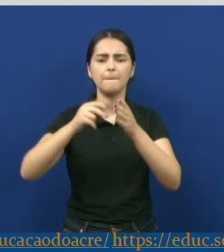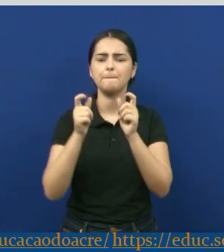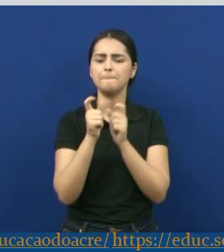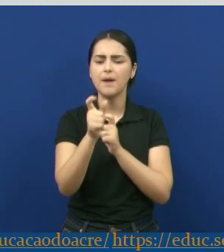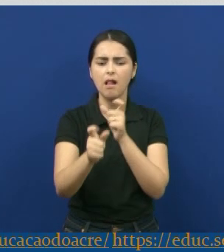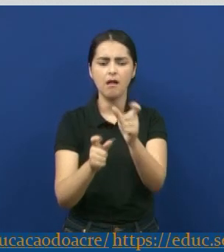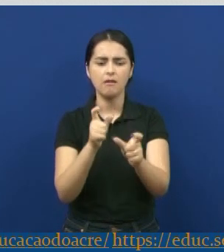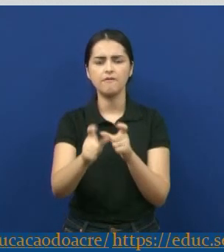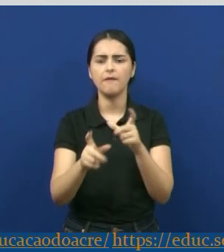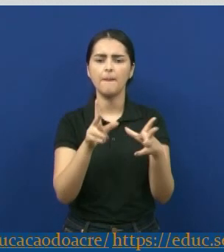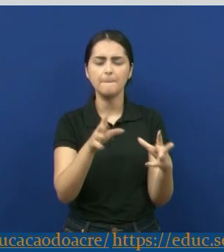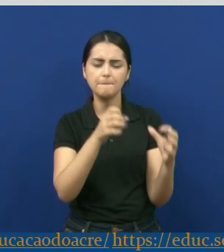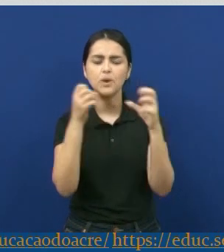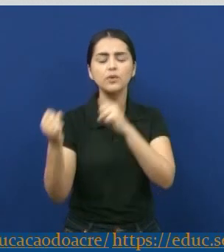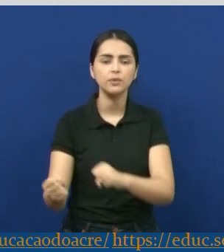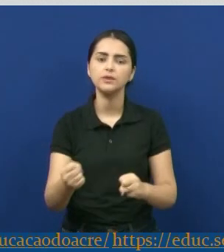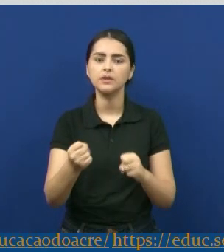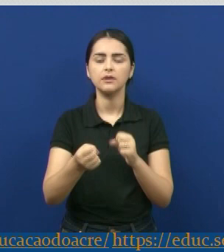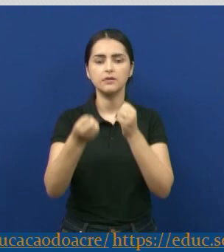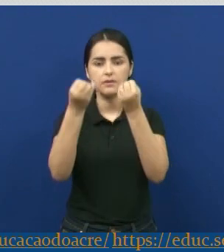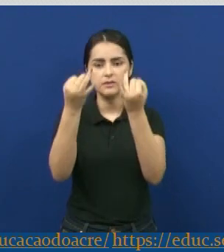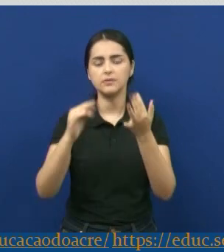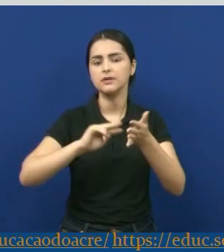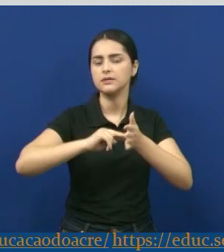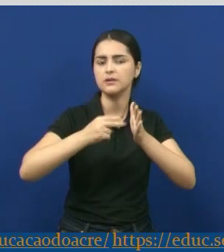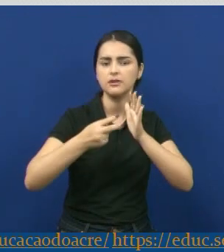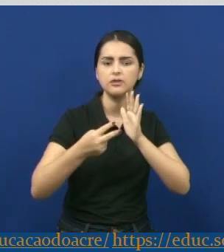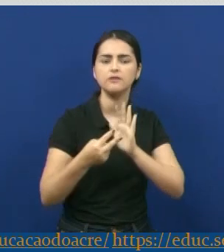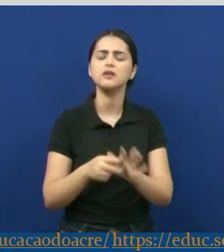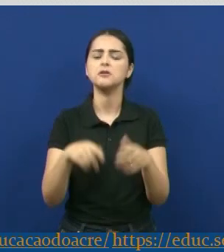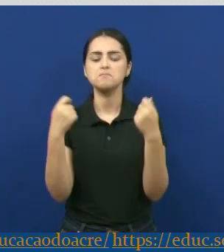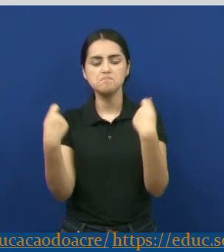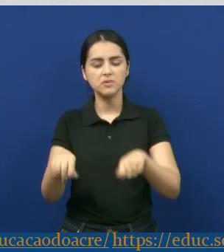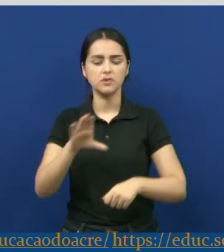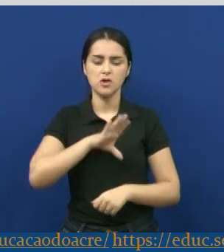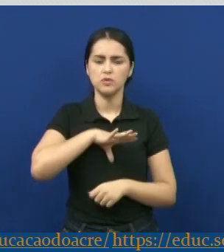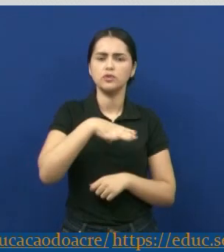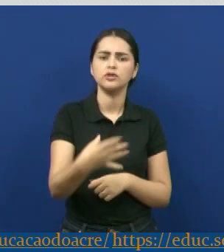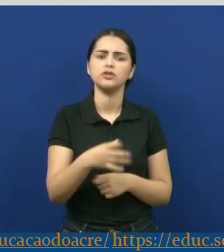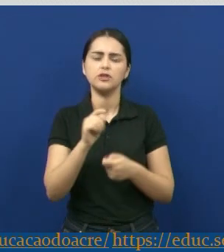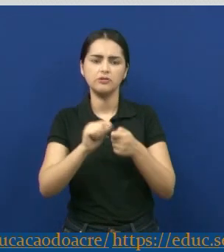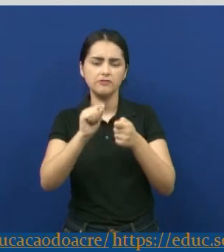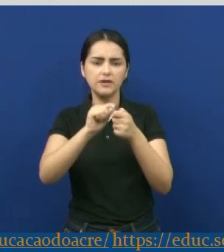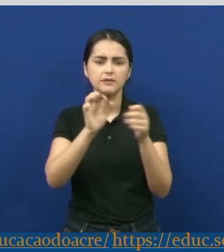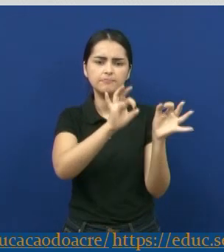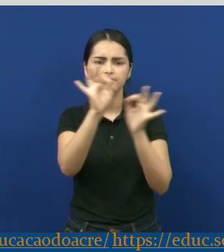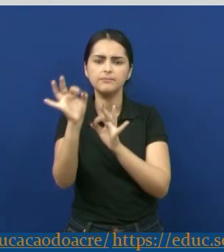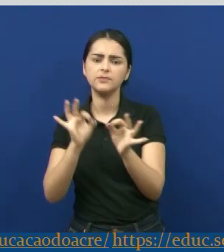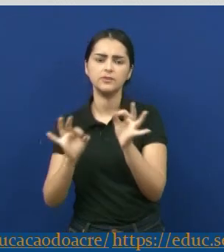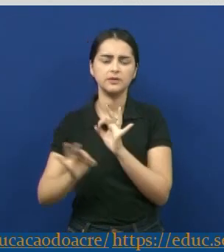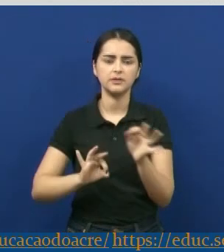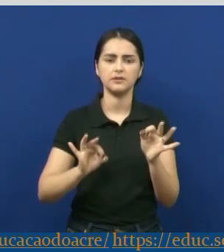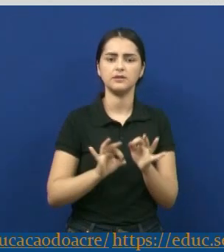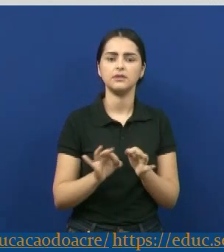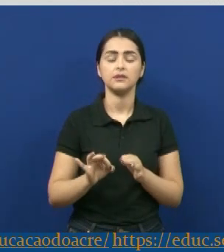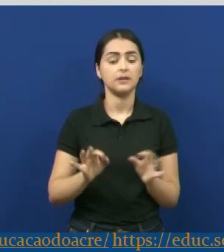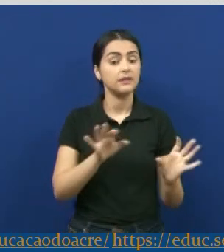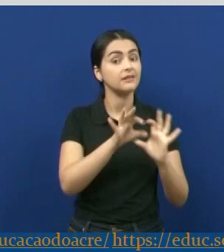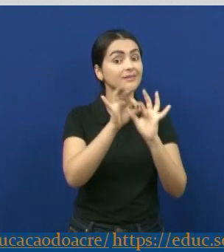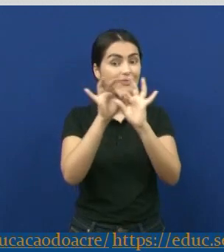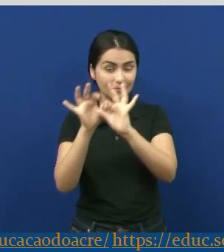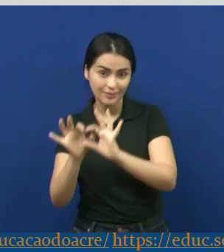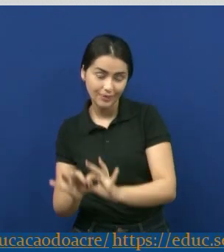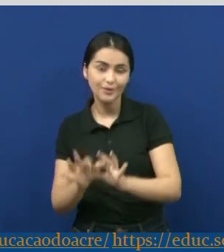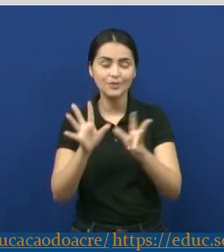poder, né? Que indica a capacidade de ação ou de produzir um efeito. Nessa perspectiva,